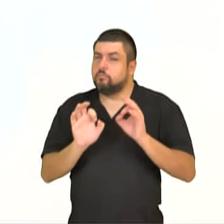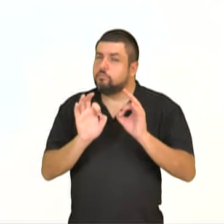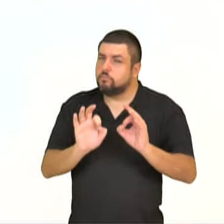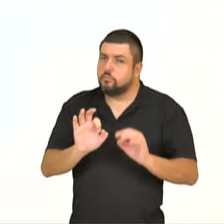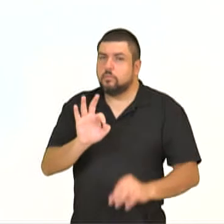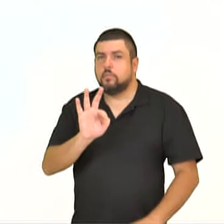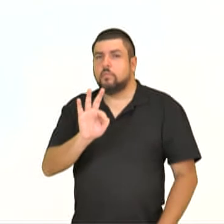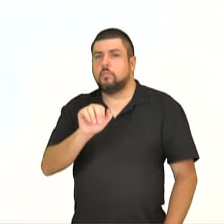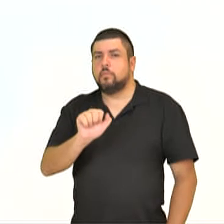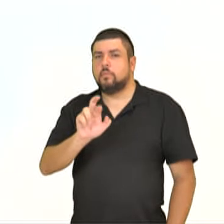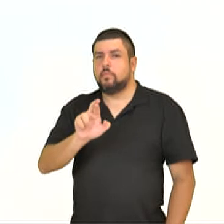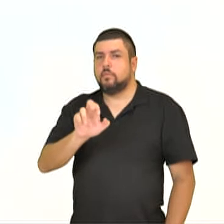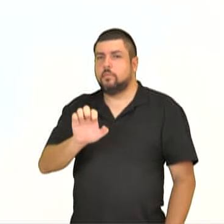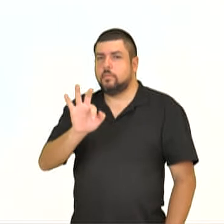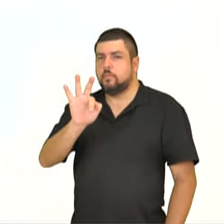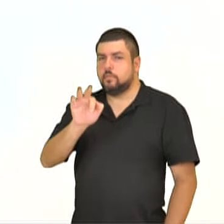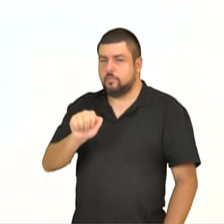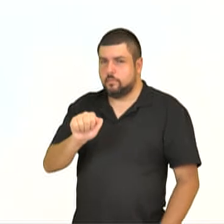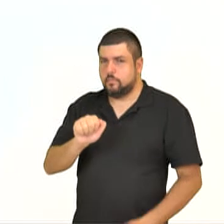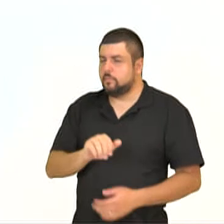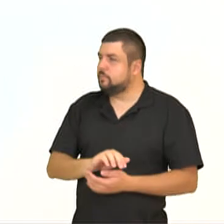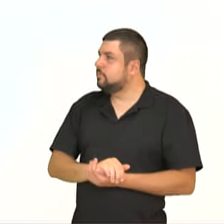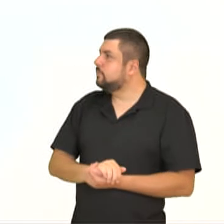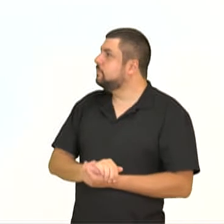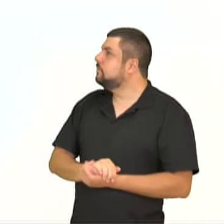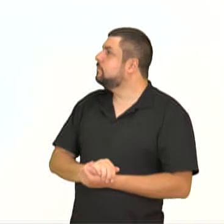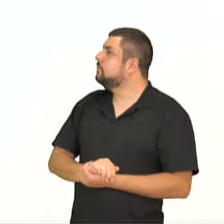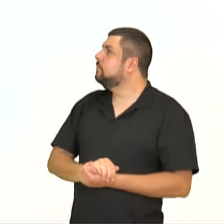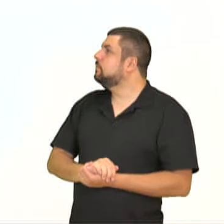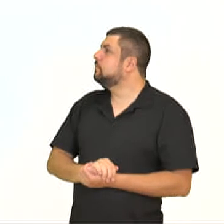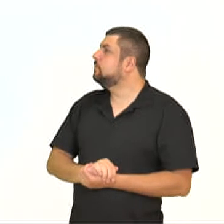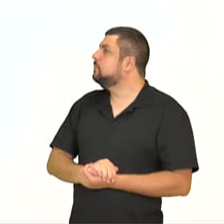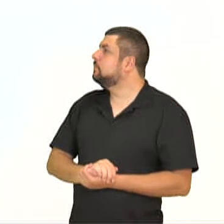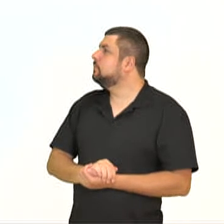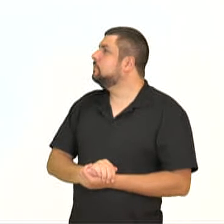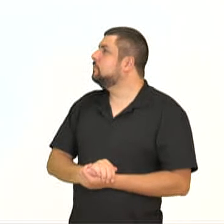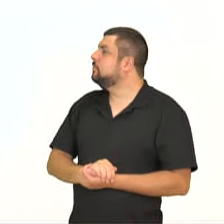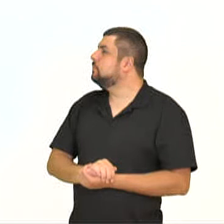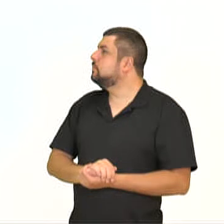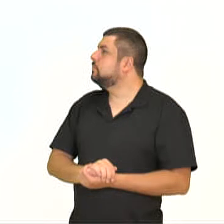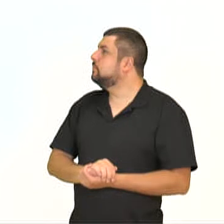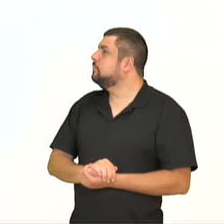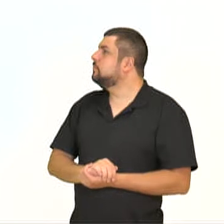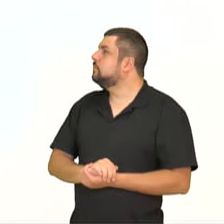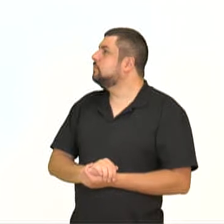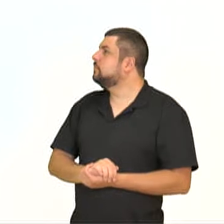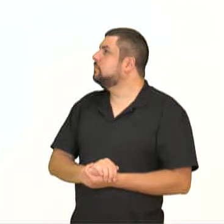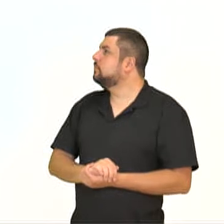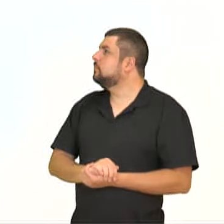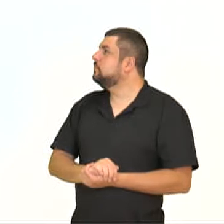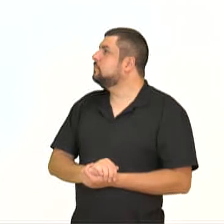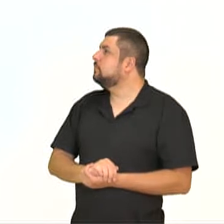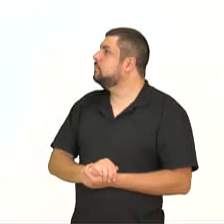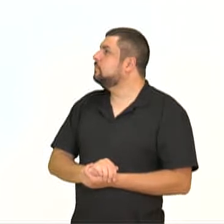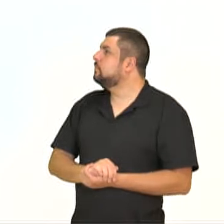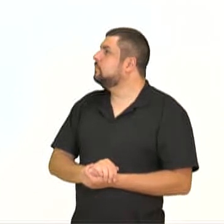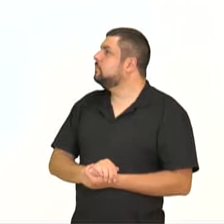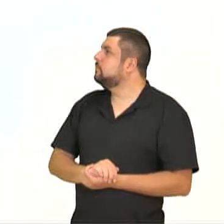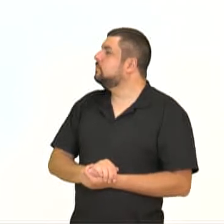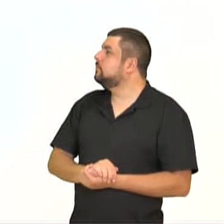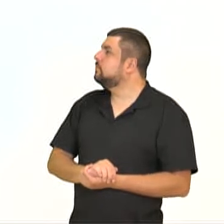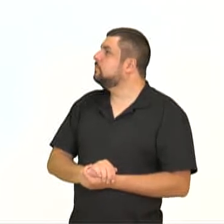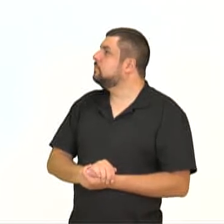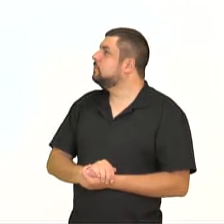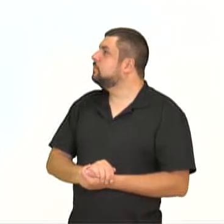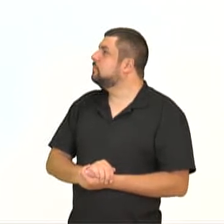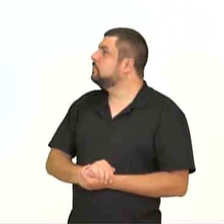José, querer hacer lo mismo que hace su hermano. 5, si contara esta broma de